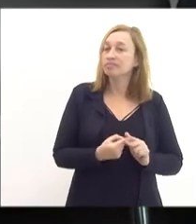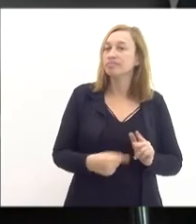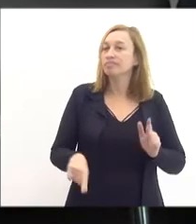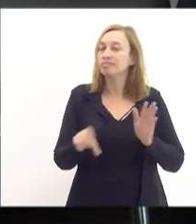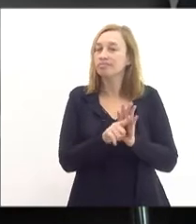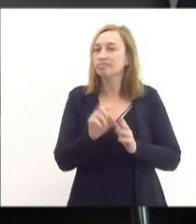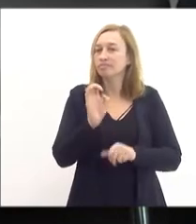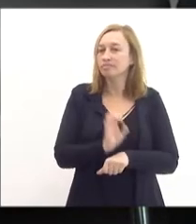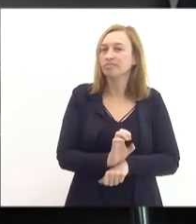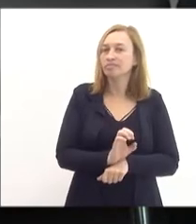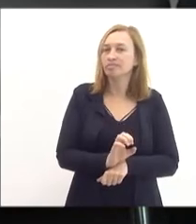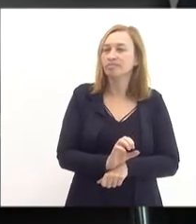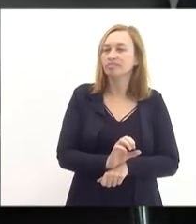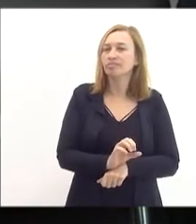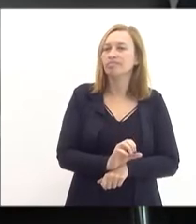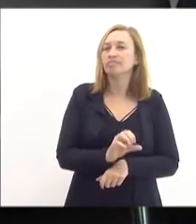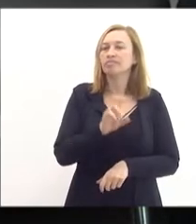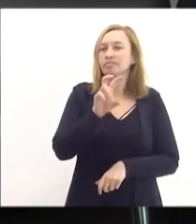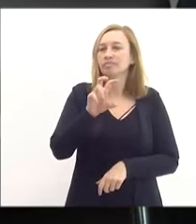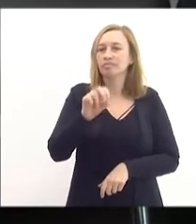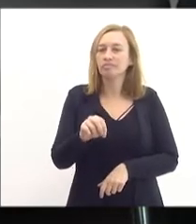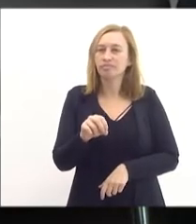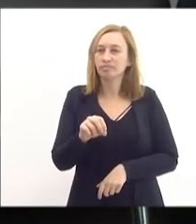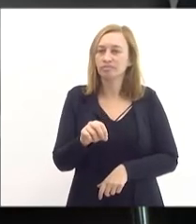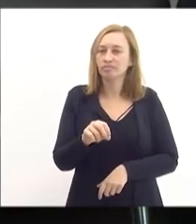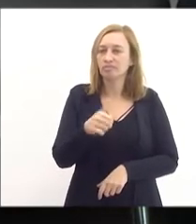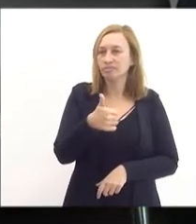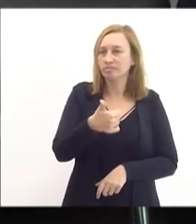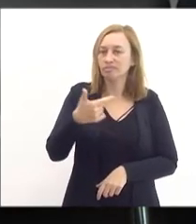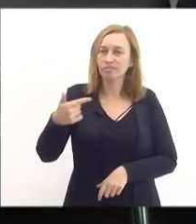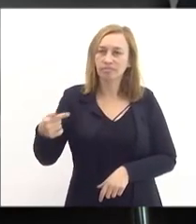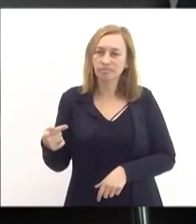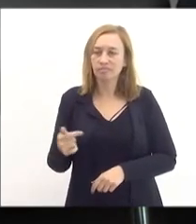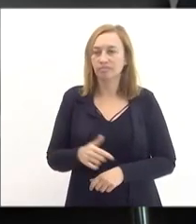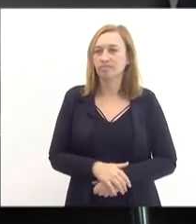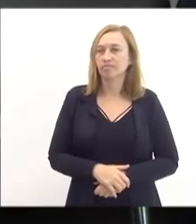Estadual 5068 de 2007,